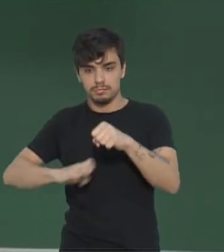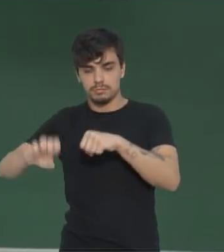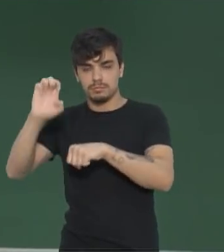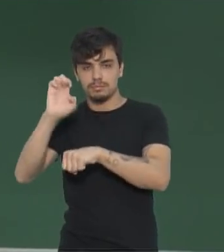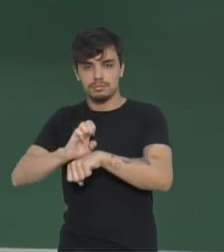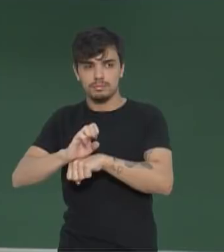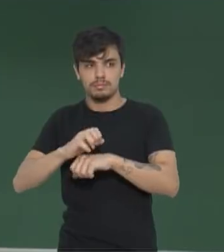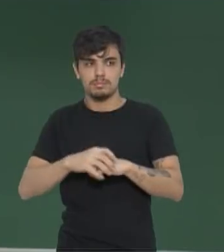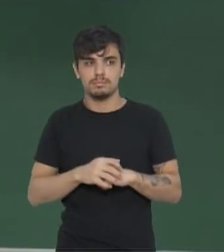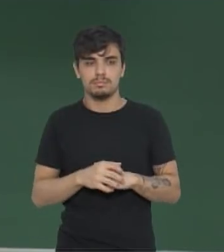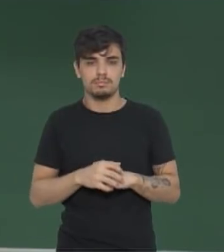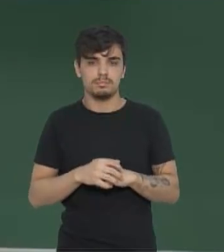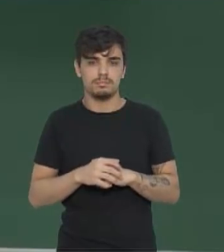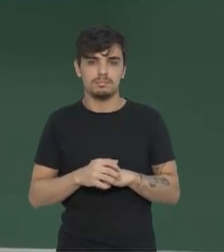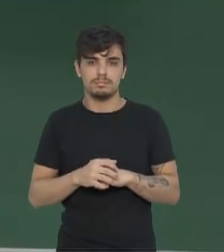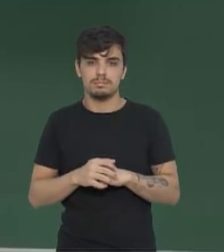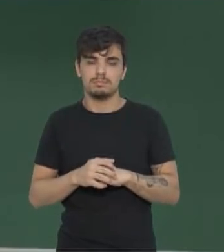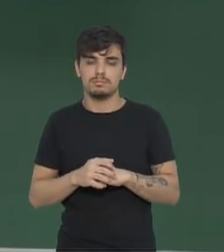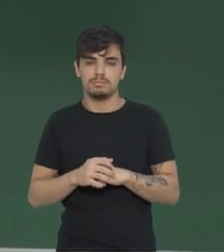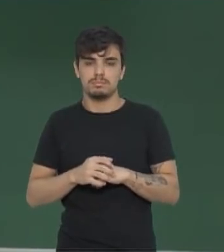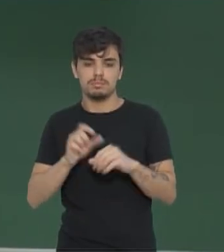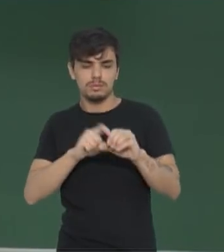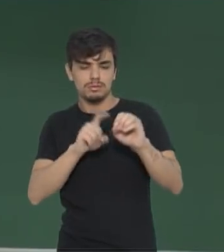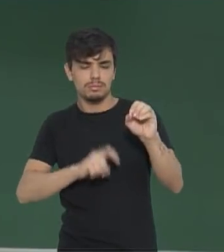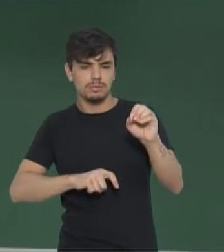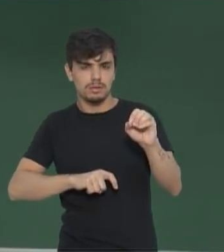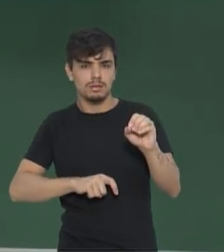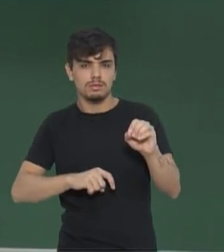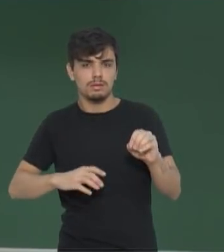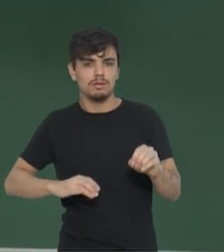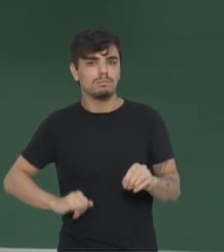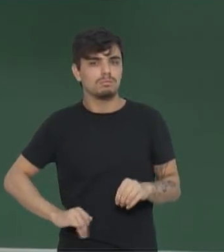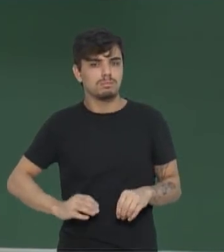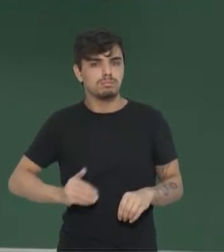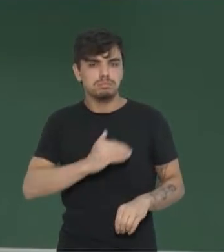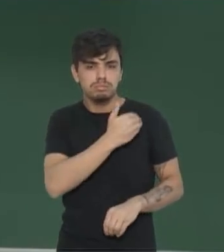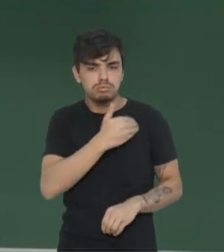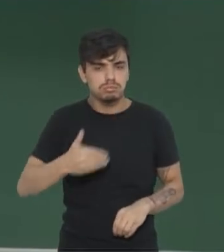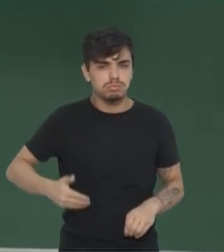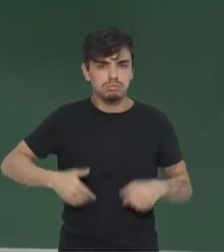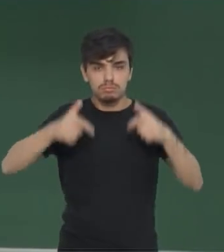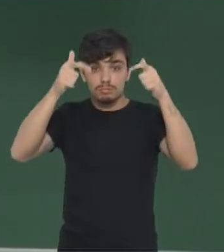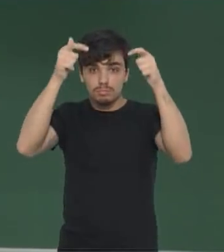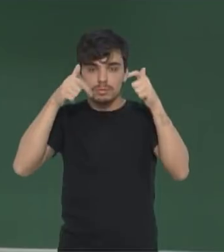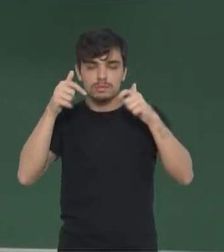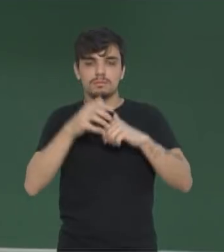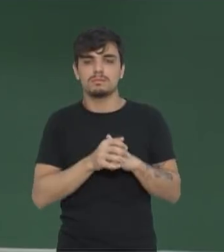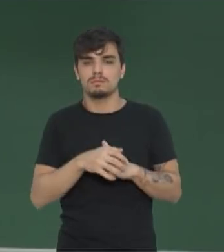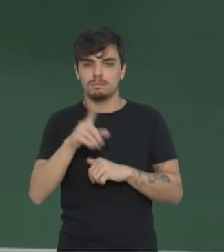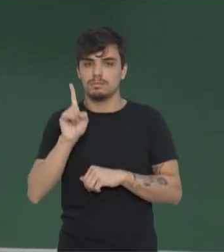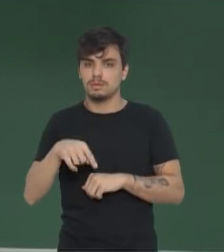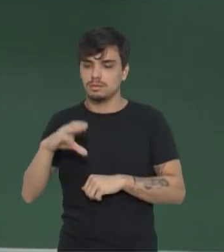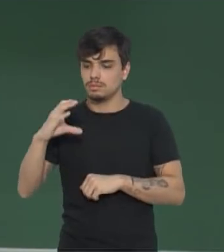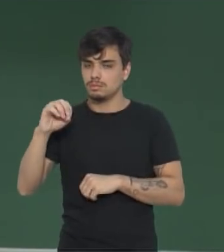Estado, né, independente, um Estado monárquico português, ou um reino de Portugal. Ainda é um condado.